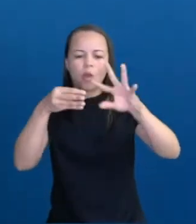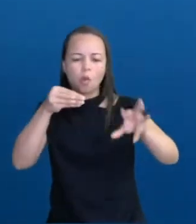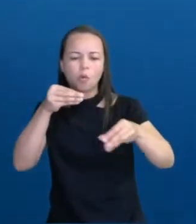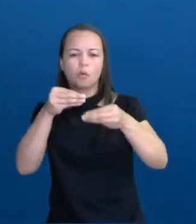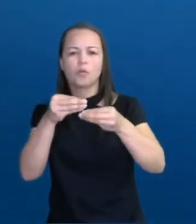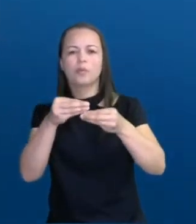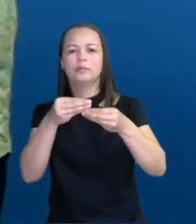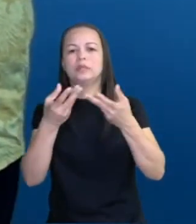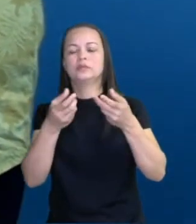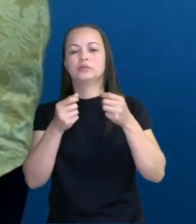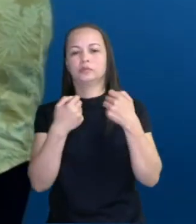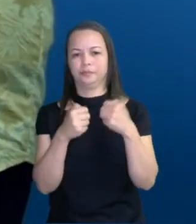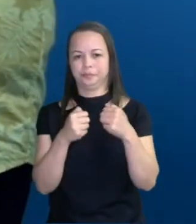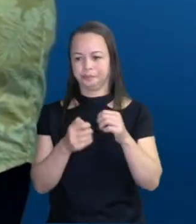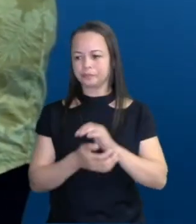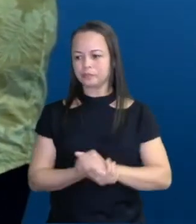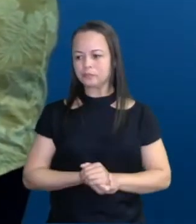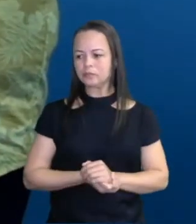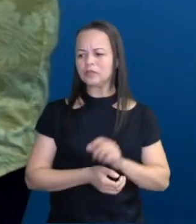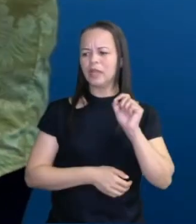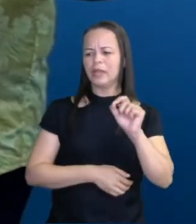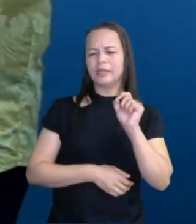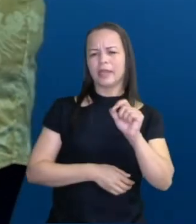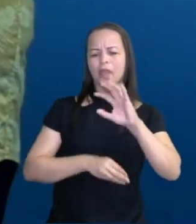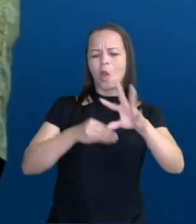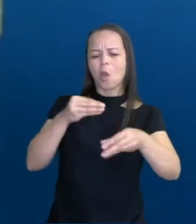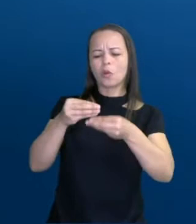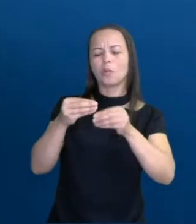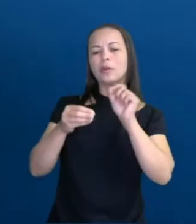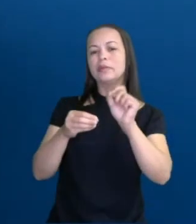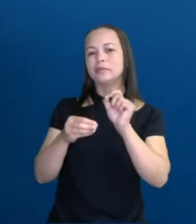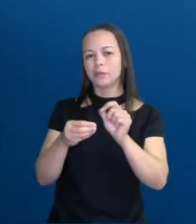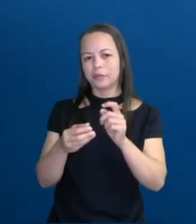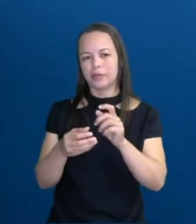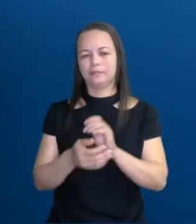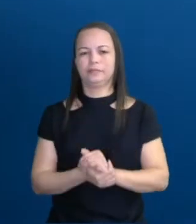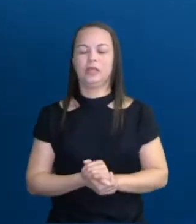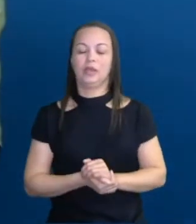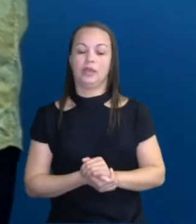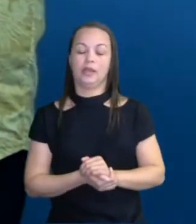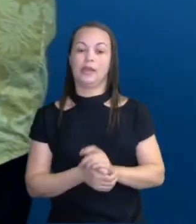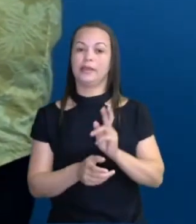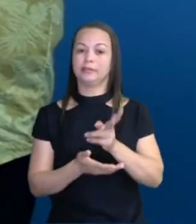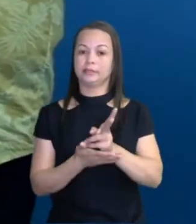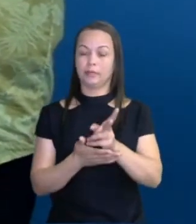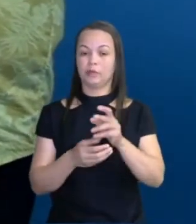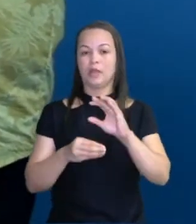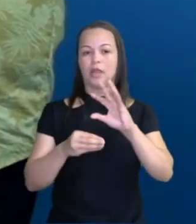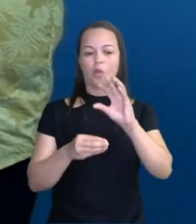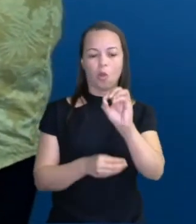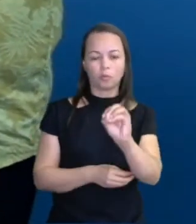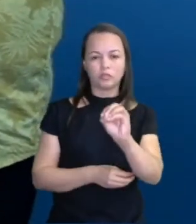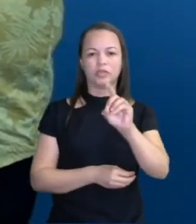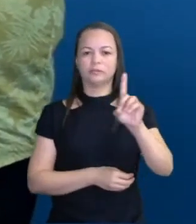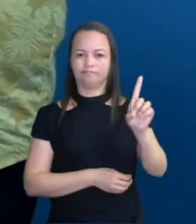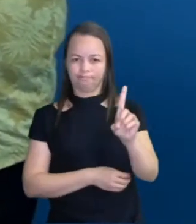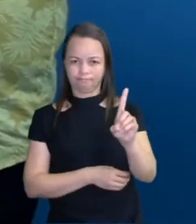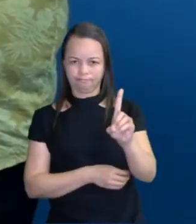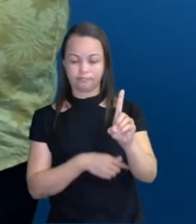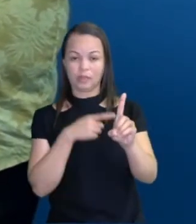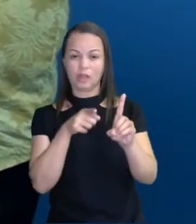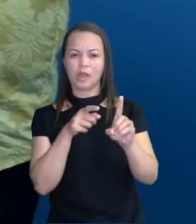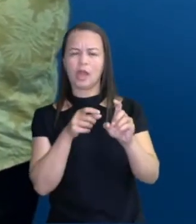frases tenham sentido completo e quem é esse complemento esse complemento é justamente o objeto direto